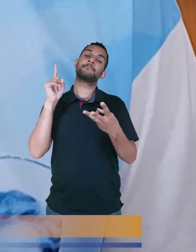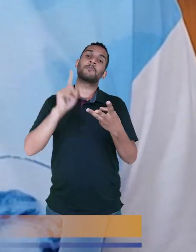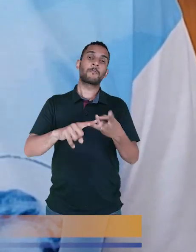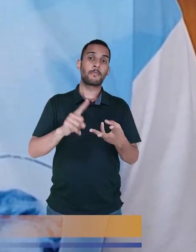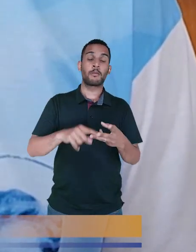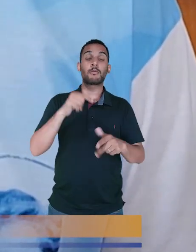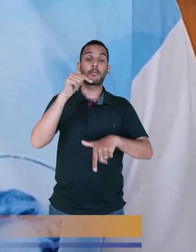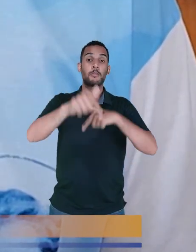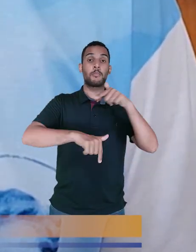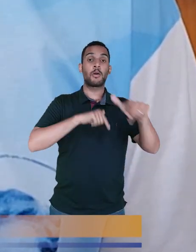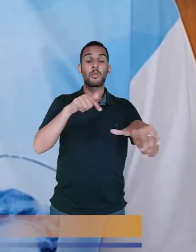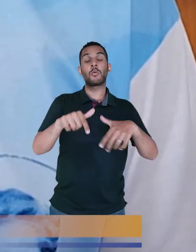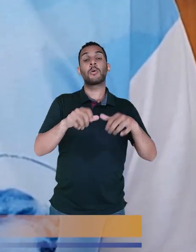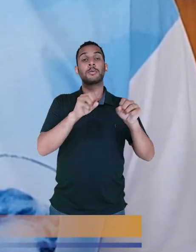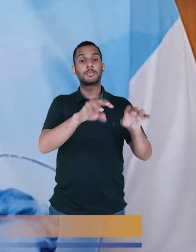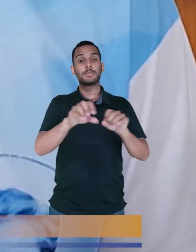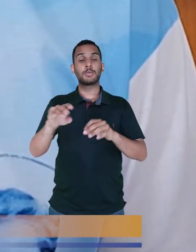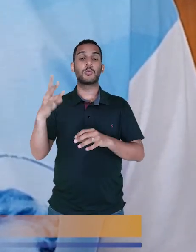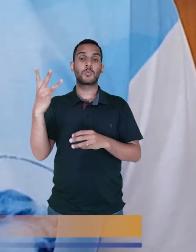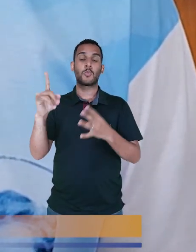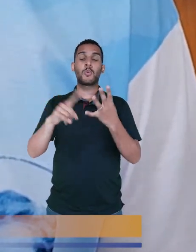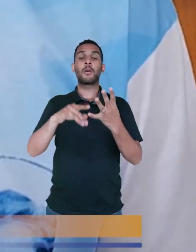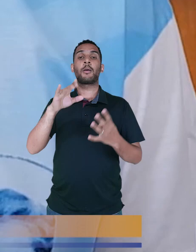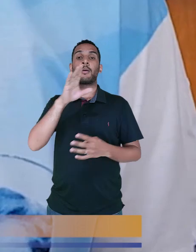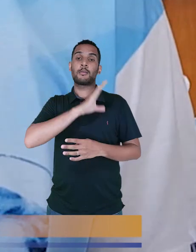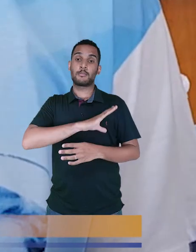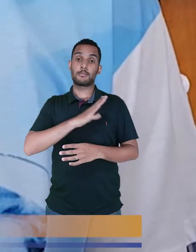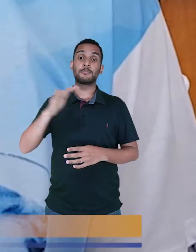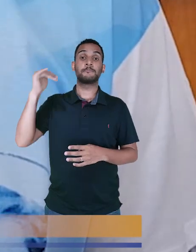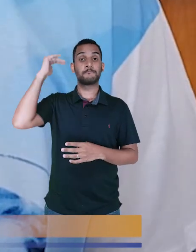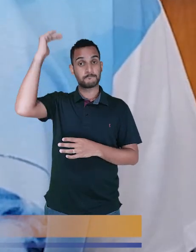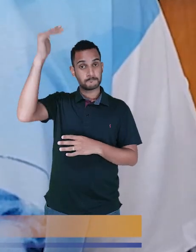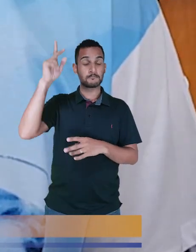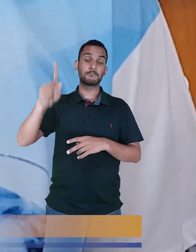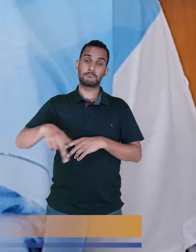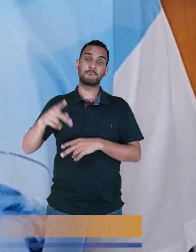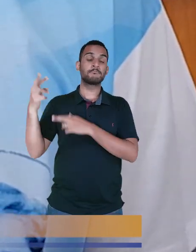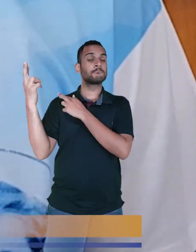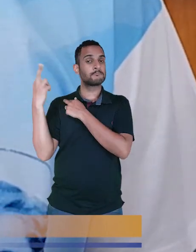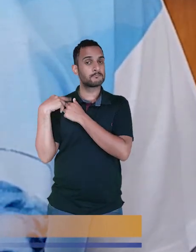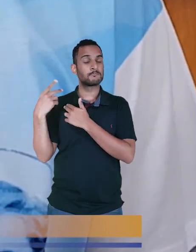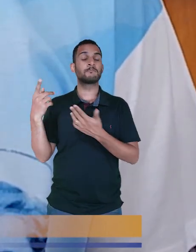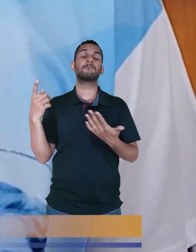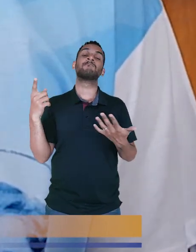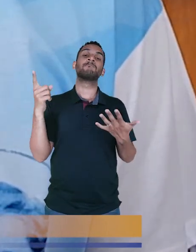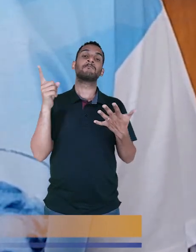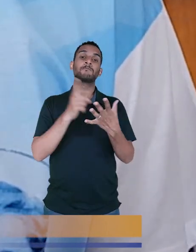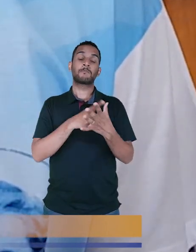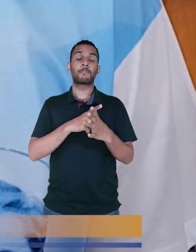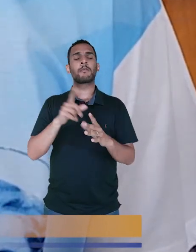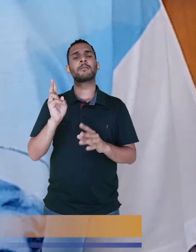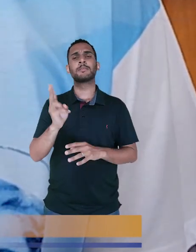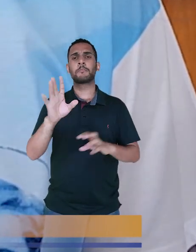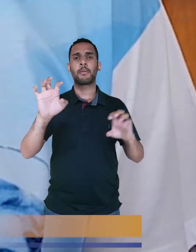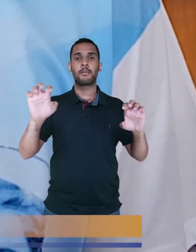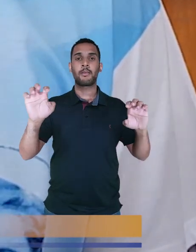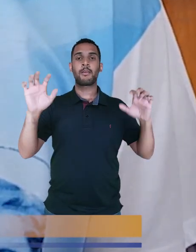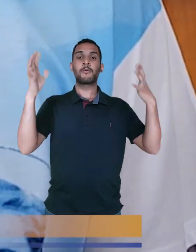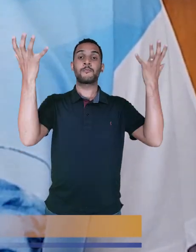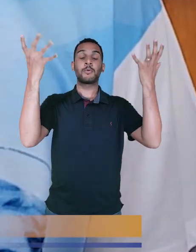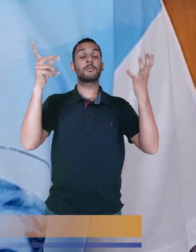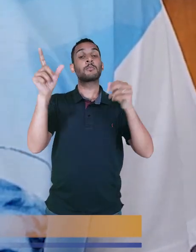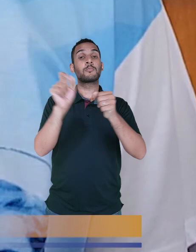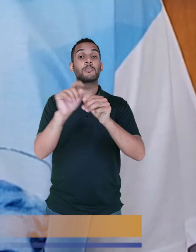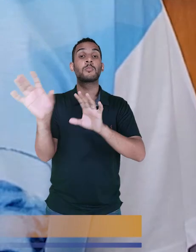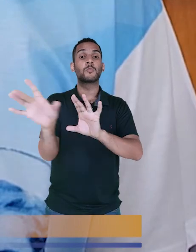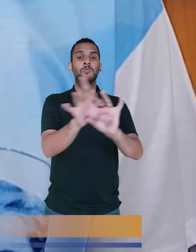né, junto com a irmã, a gente ajuda, a gente faz o trabalho de formação com os noivos, tem catequese para adultos também, a pastoral é responsável.